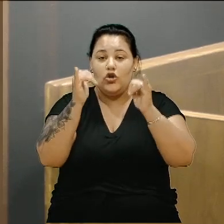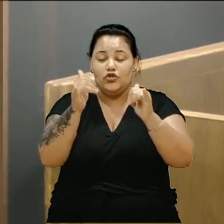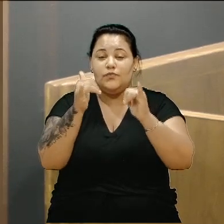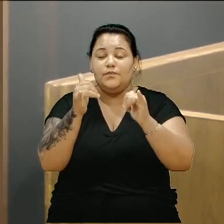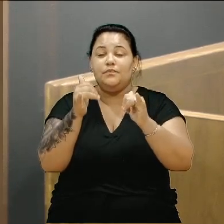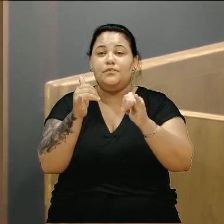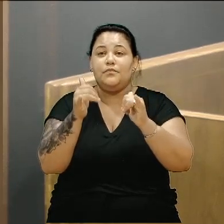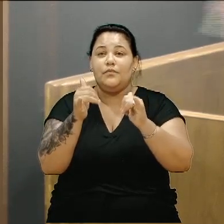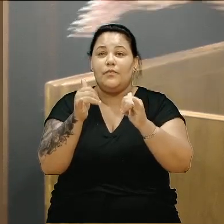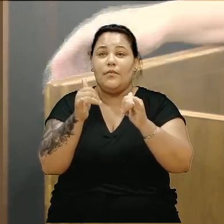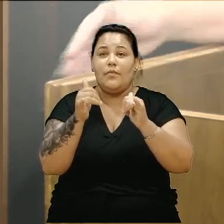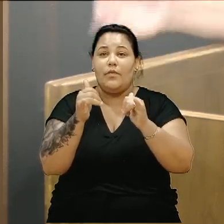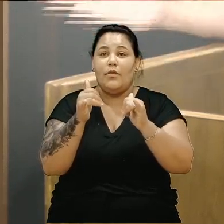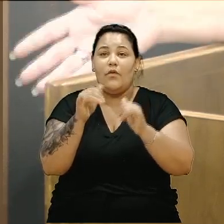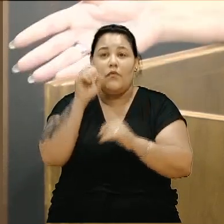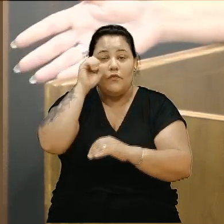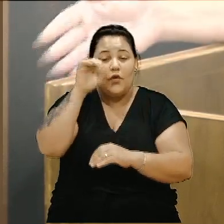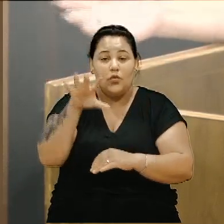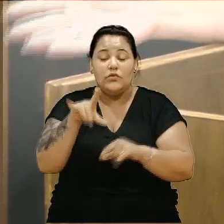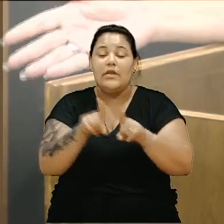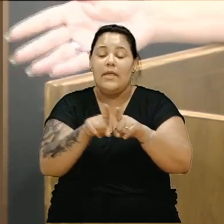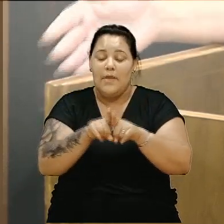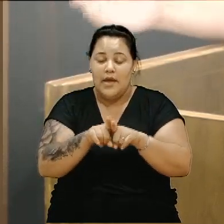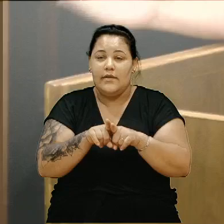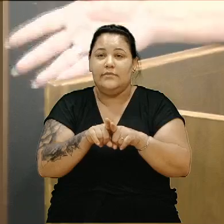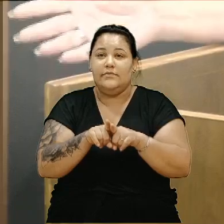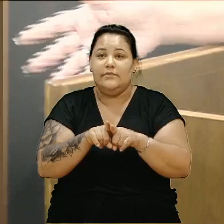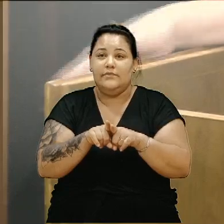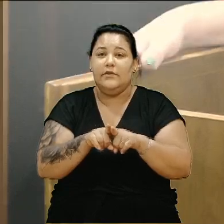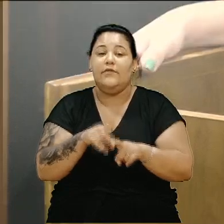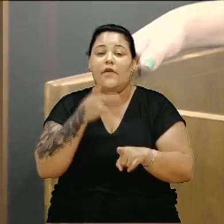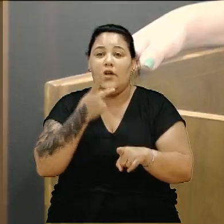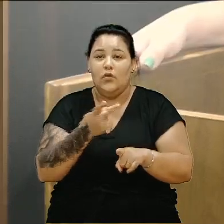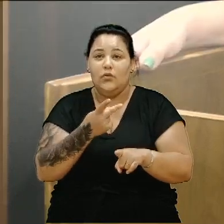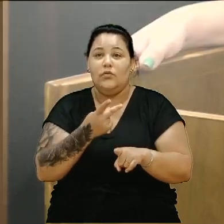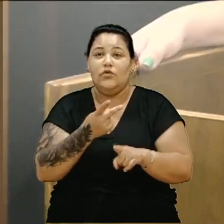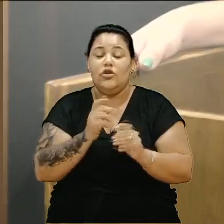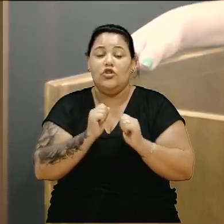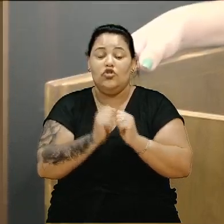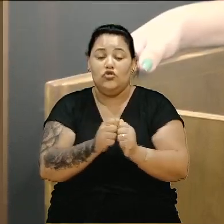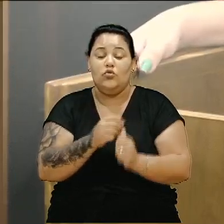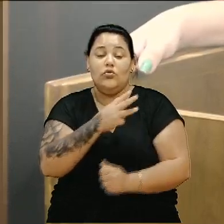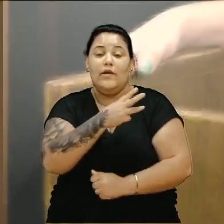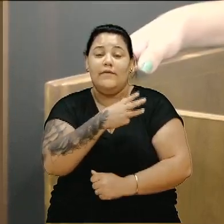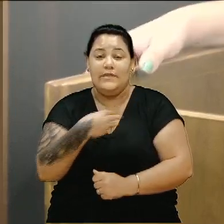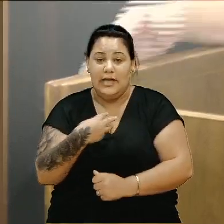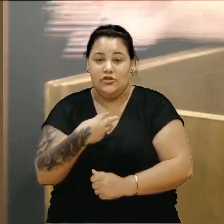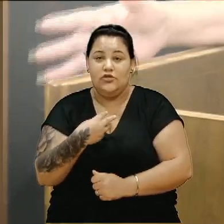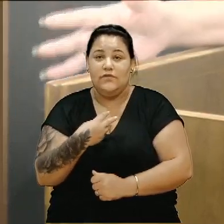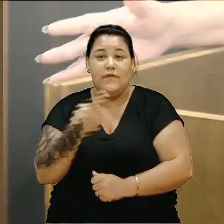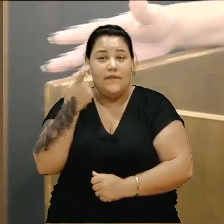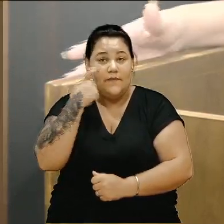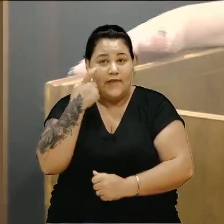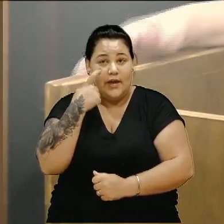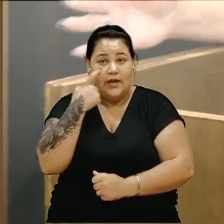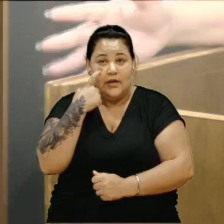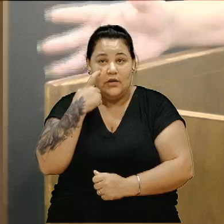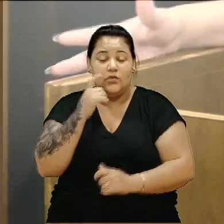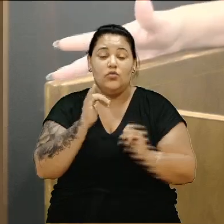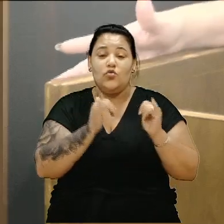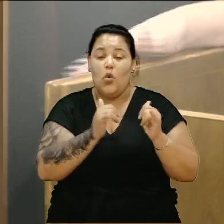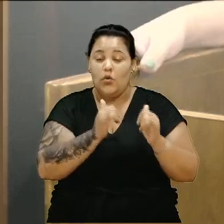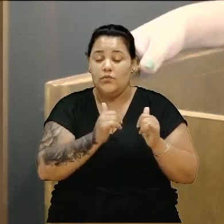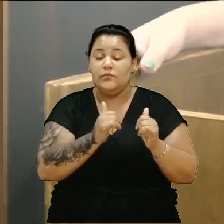o Elisandro Fiuza, que disponibilizou prontamente que ia verificar com a Visat a questão da subida dos ônibus, e assim a gente